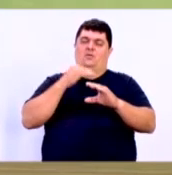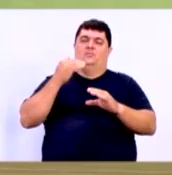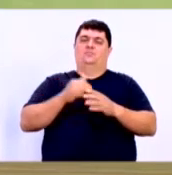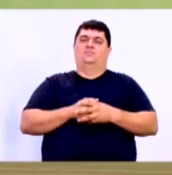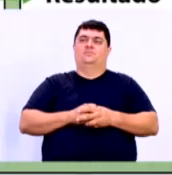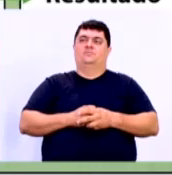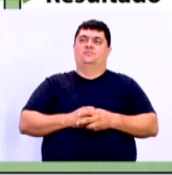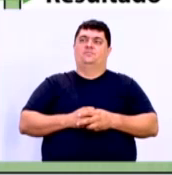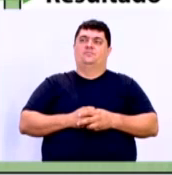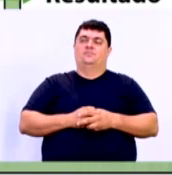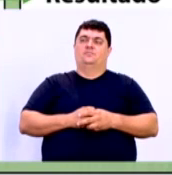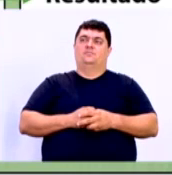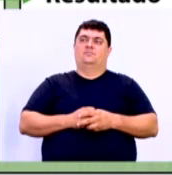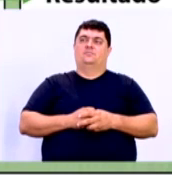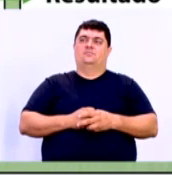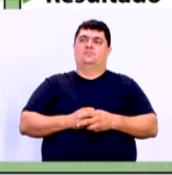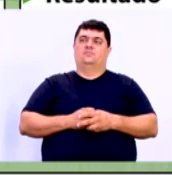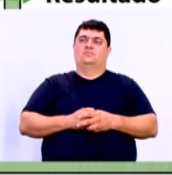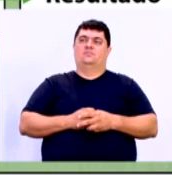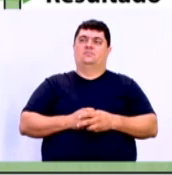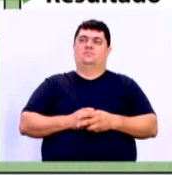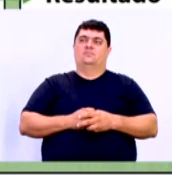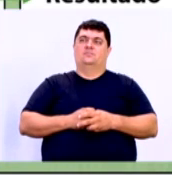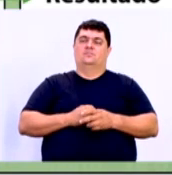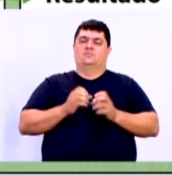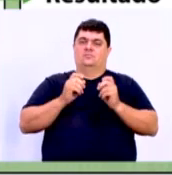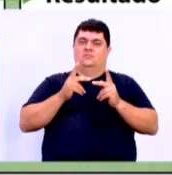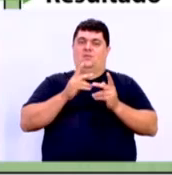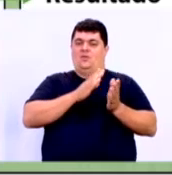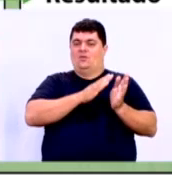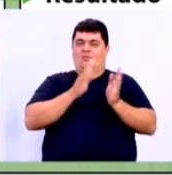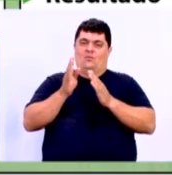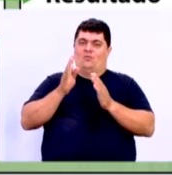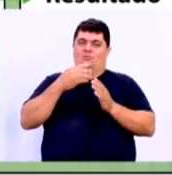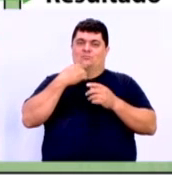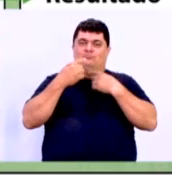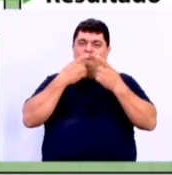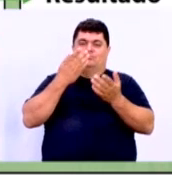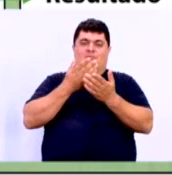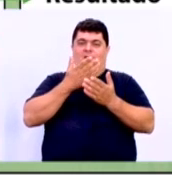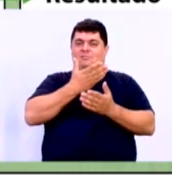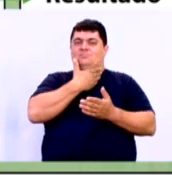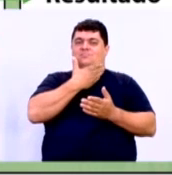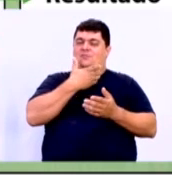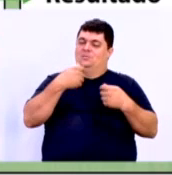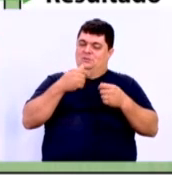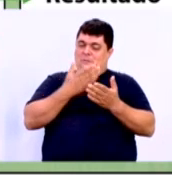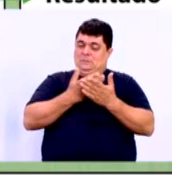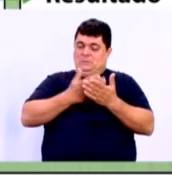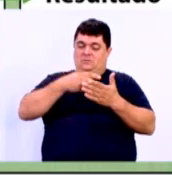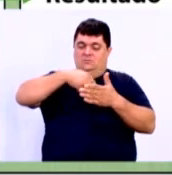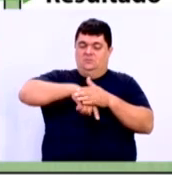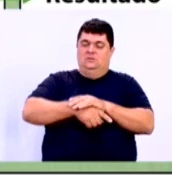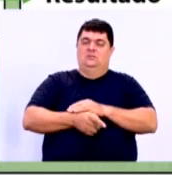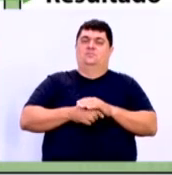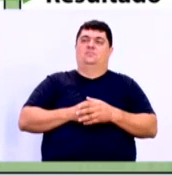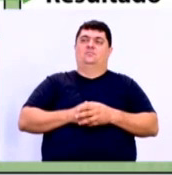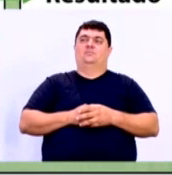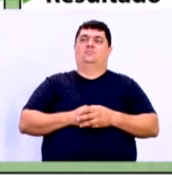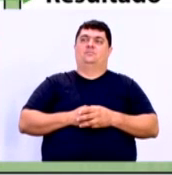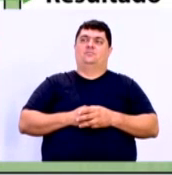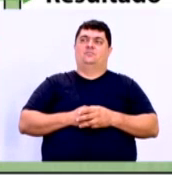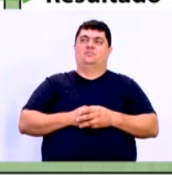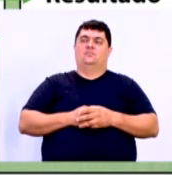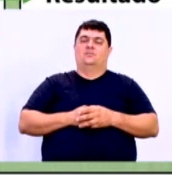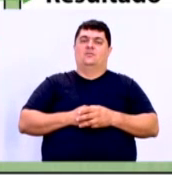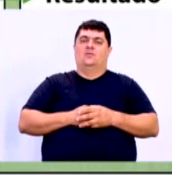gente. Beleza, professor. Então vamos continuar. Hoje não dá tempo de papo não, hoje é estudo mesmo. Vamos lá. Qual é o